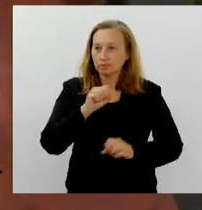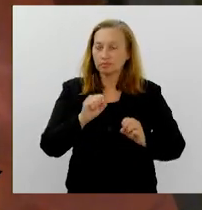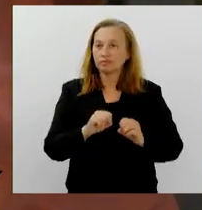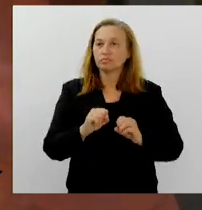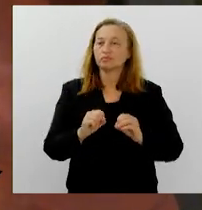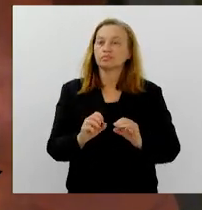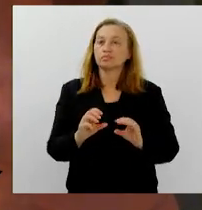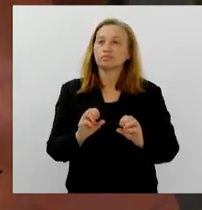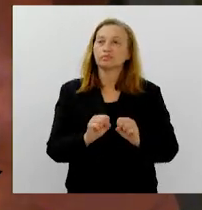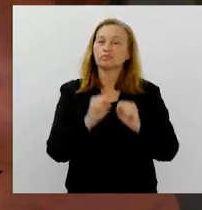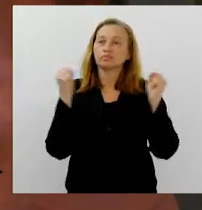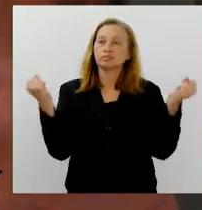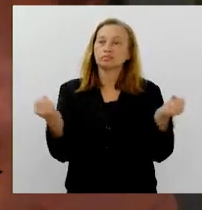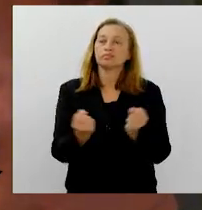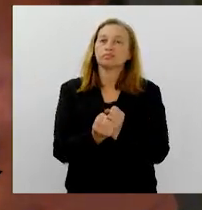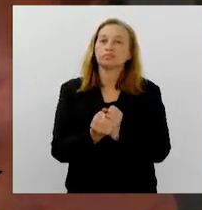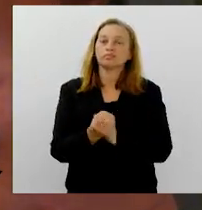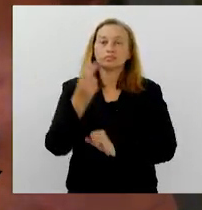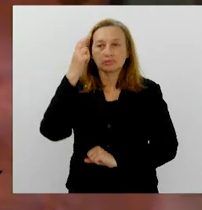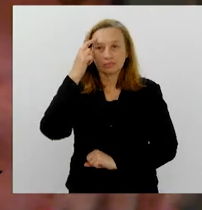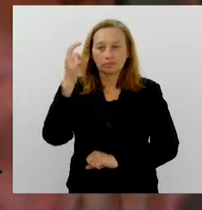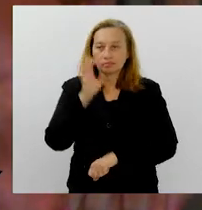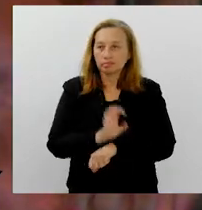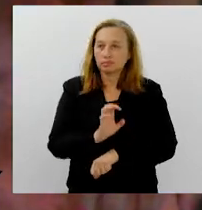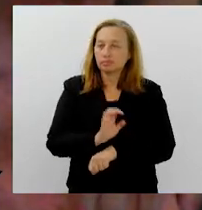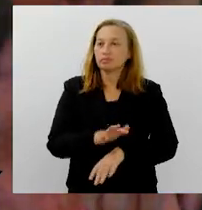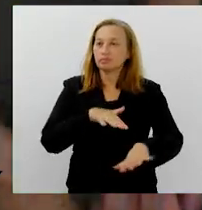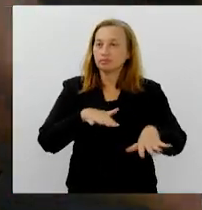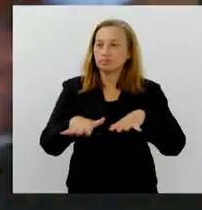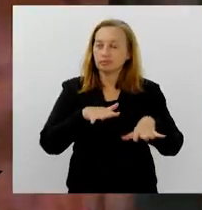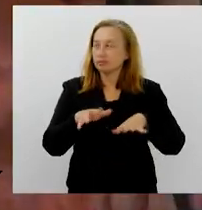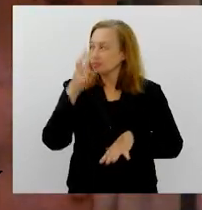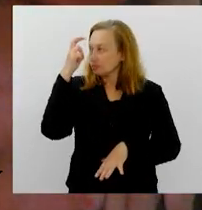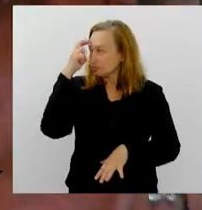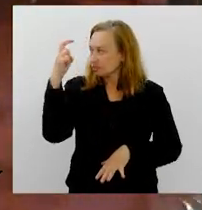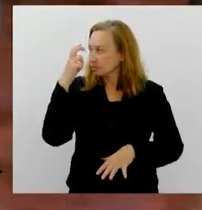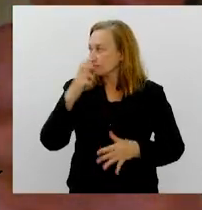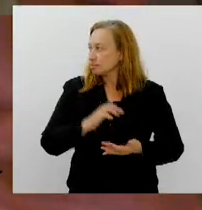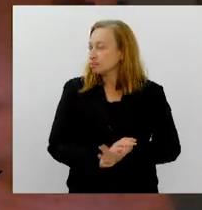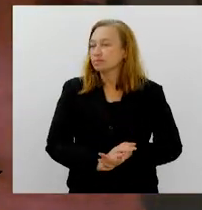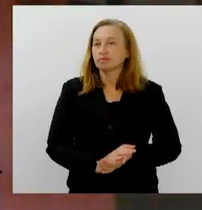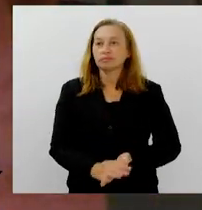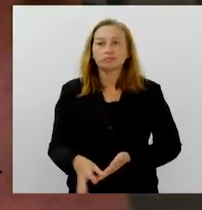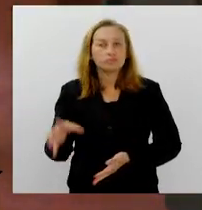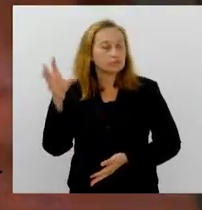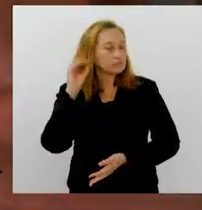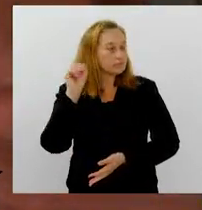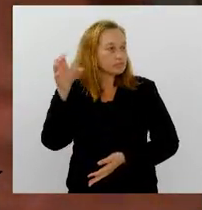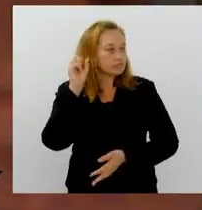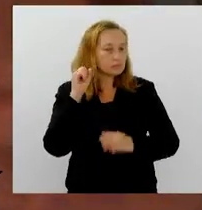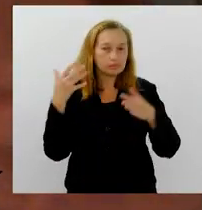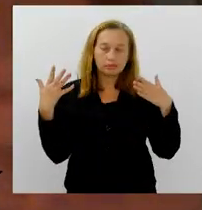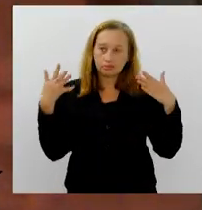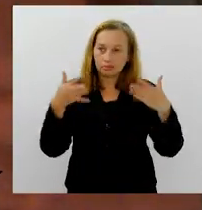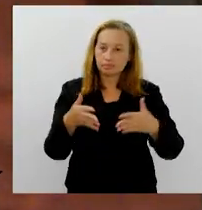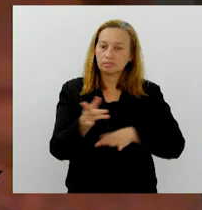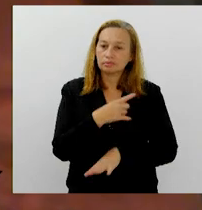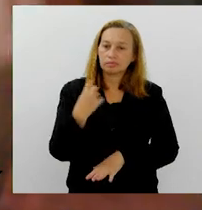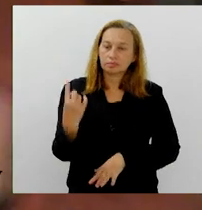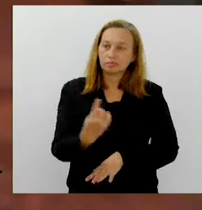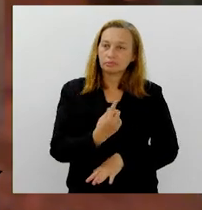cultura estadual, um movimento muito plural, um movimento de uma escuta muito ativa. Nós fomos